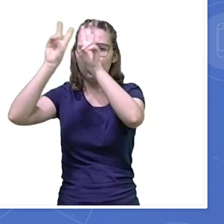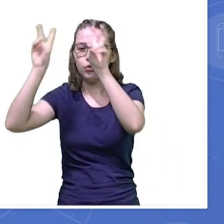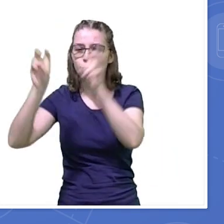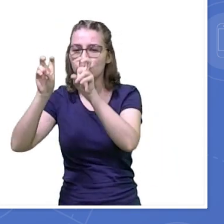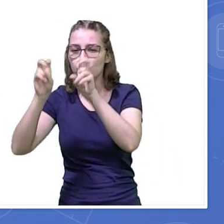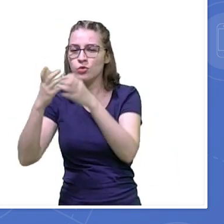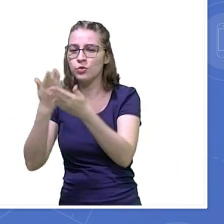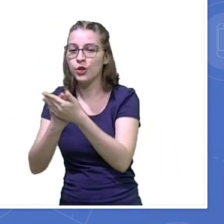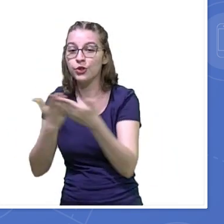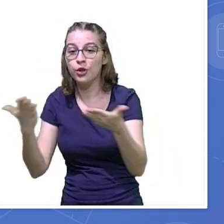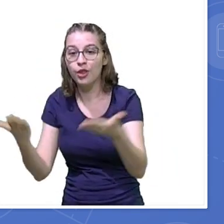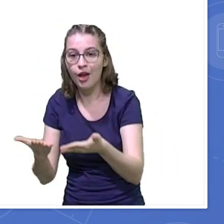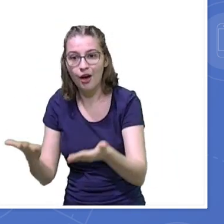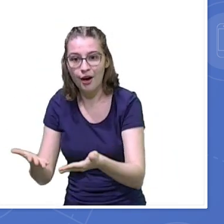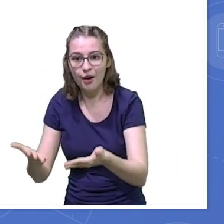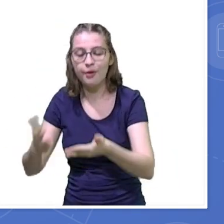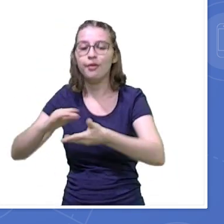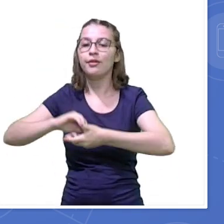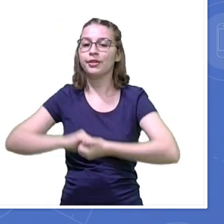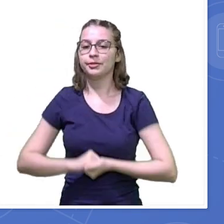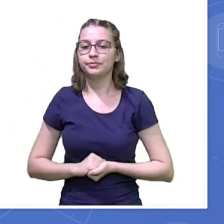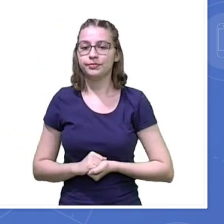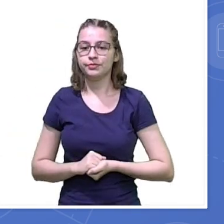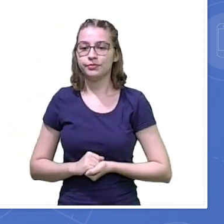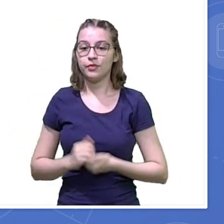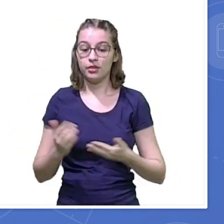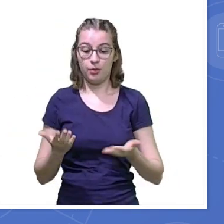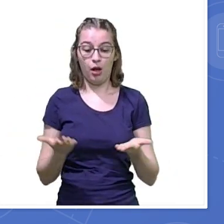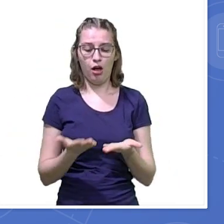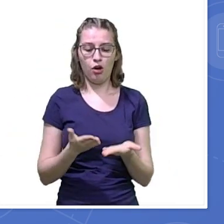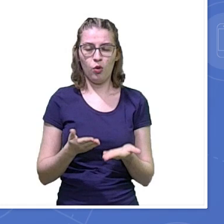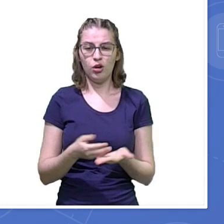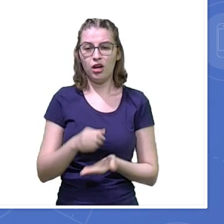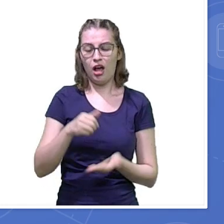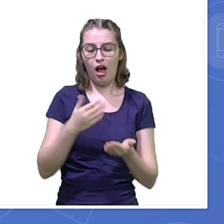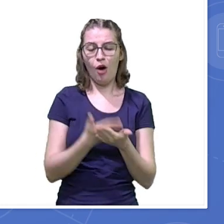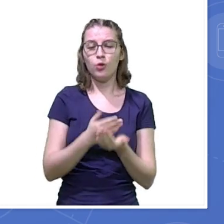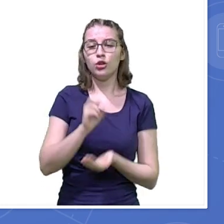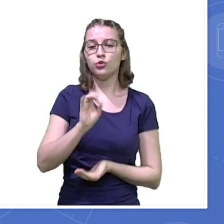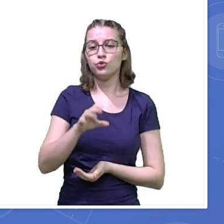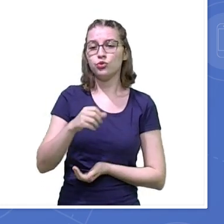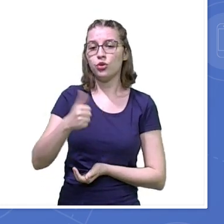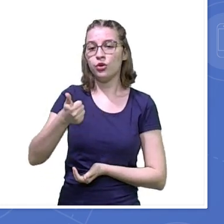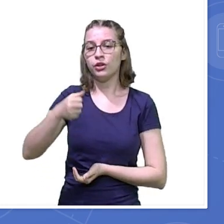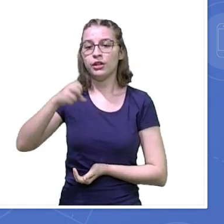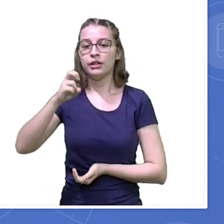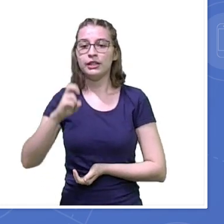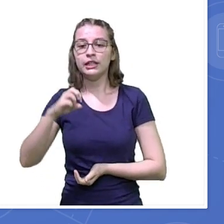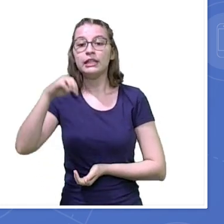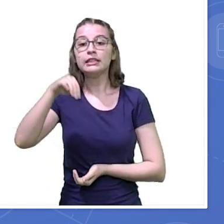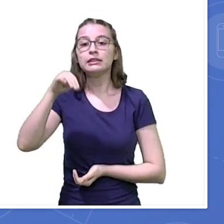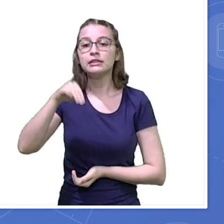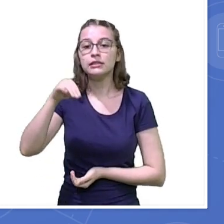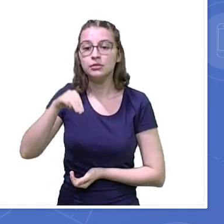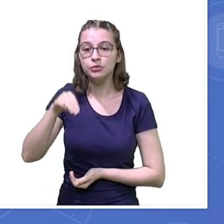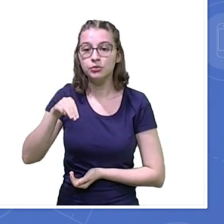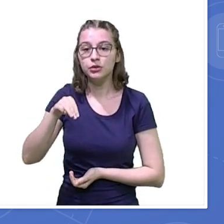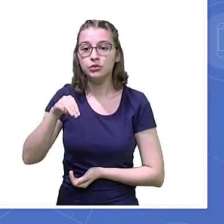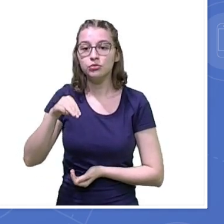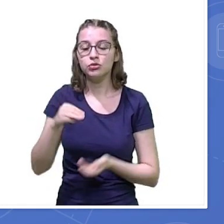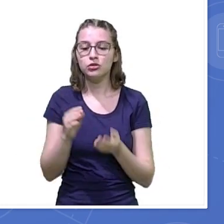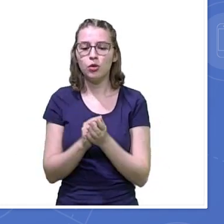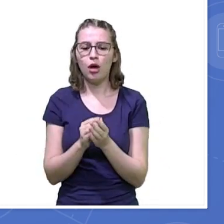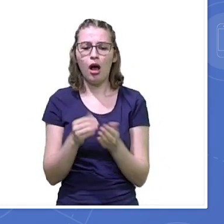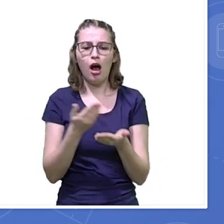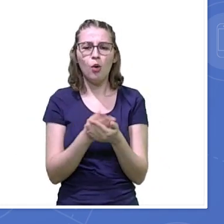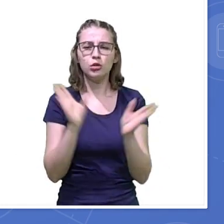né? Lembrando que a nossa aula aqui do Aula em Casa, ela só tem 15 minutos, então ela é muito mais resumida, né? Então tem coisas que acabam passando